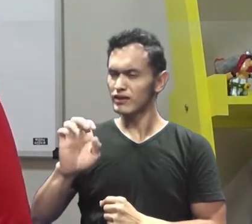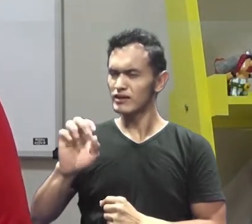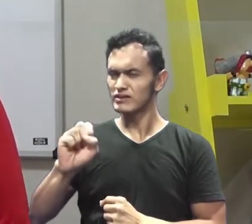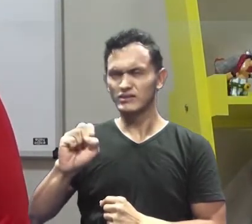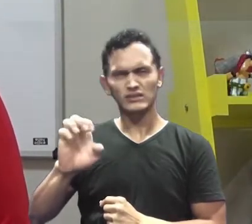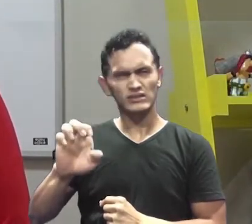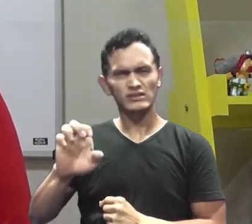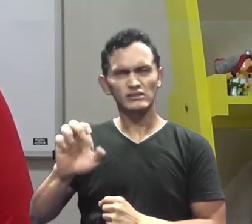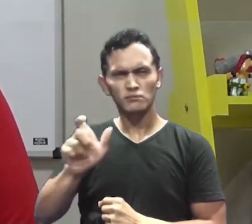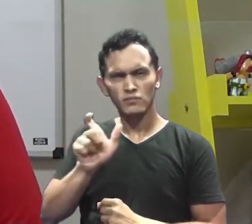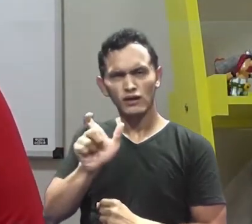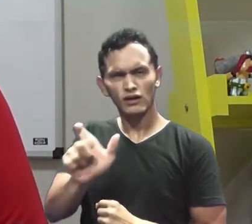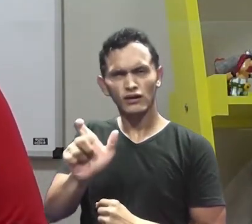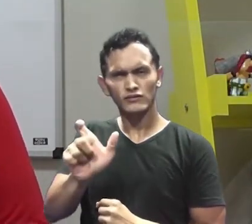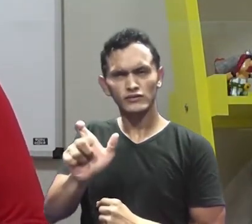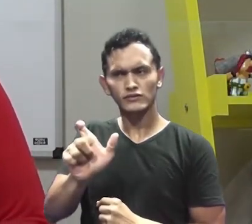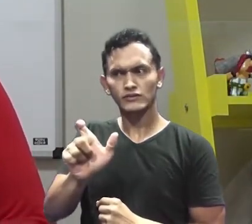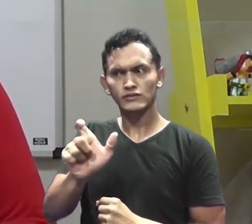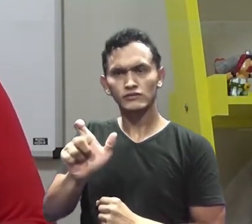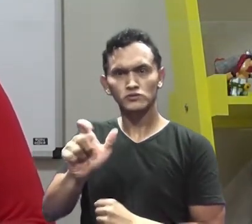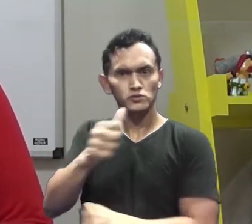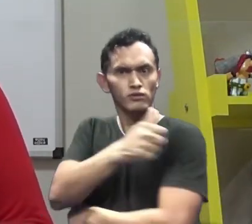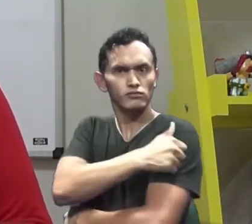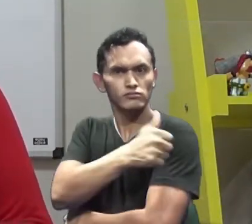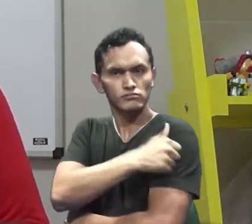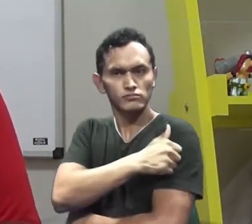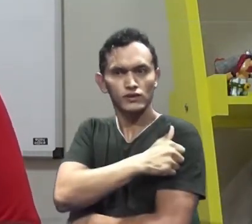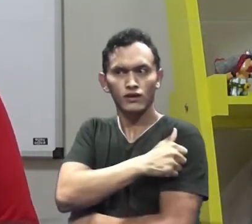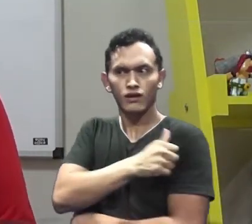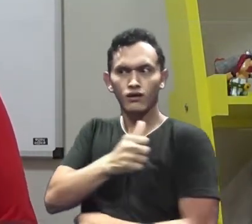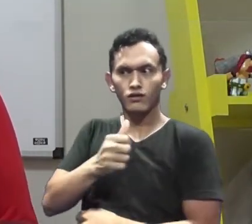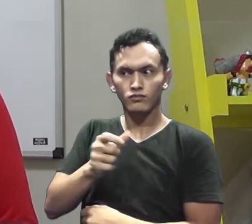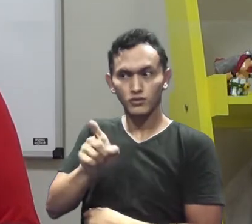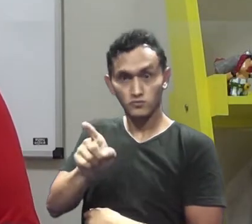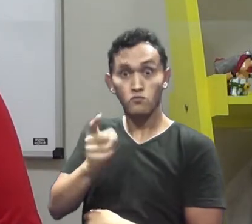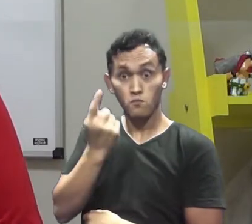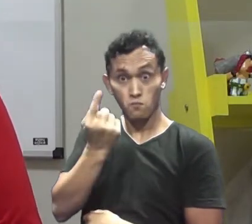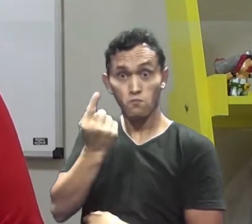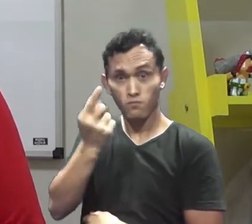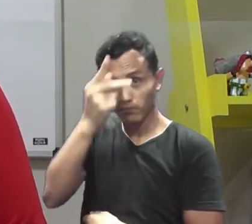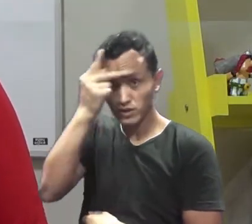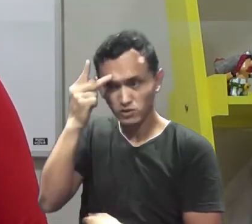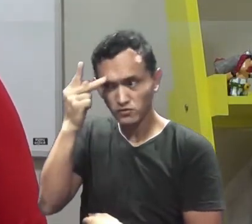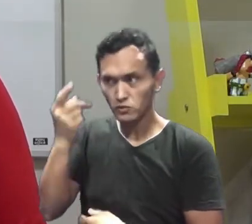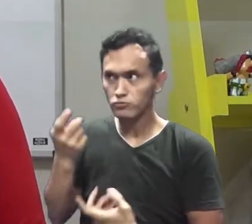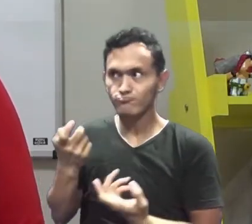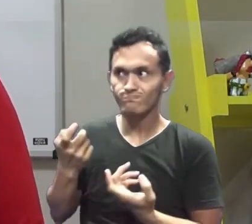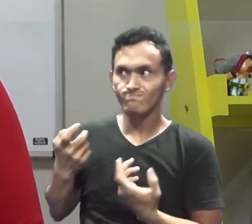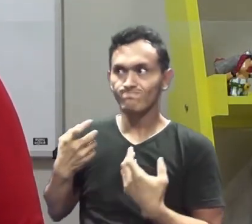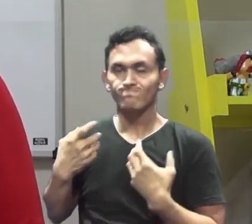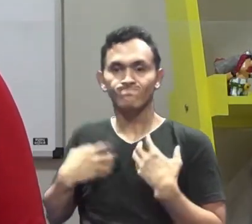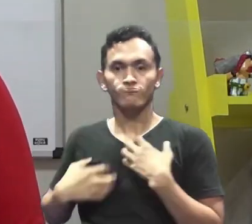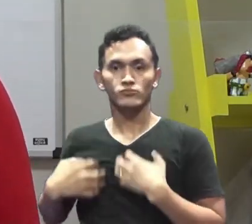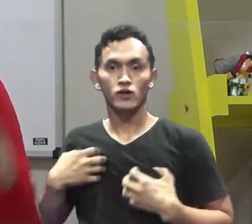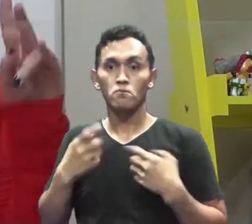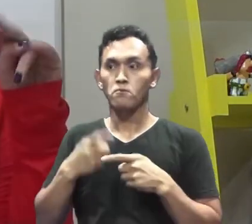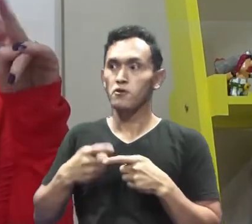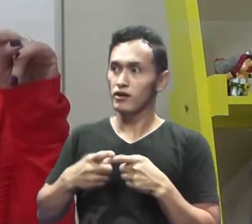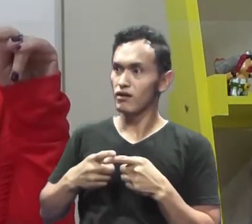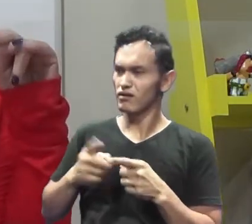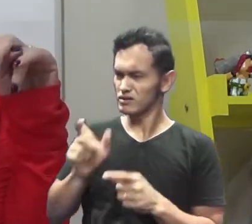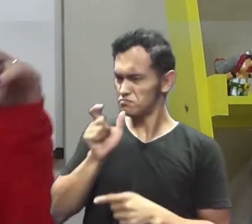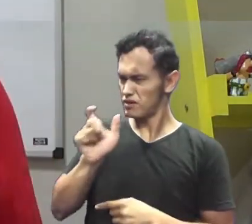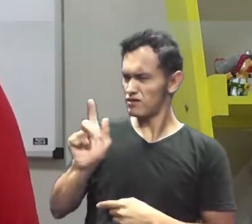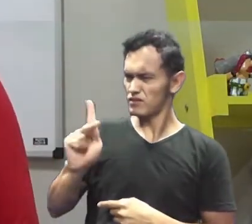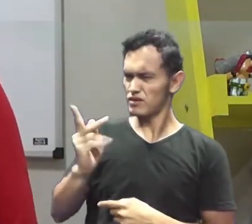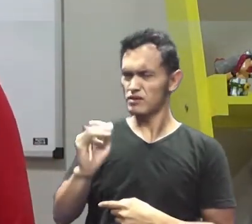Quando eu mencionei a palavra hipótese, uma das pessoas que estavam presentes, ela ficou muito incomodada porque a hipótese só podia